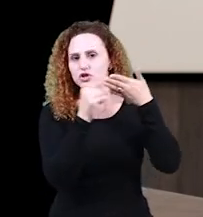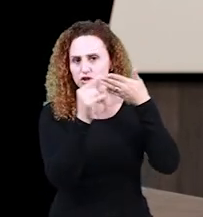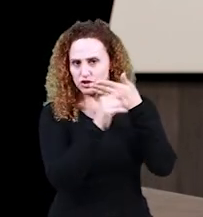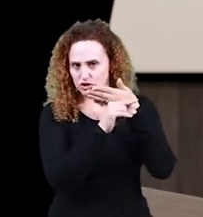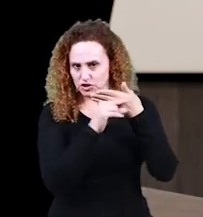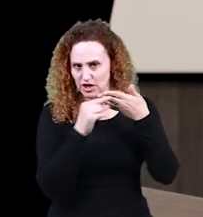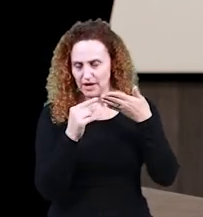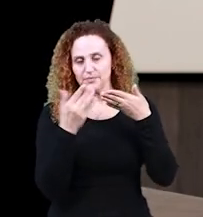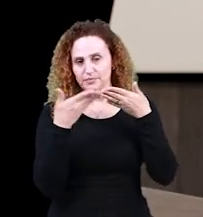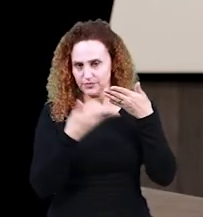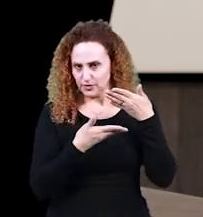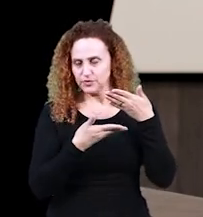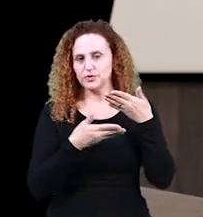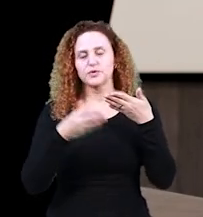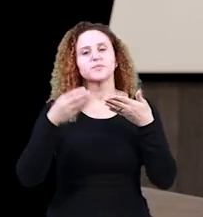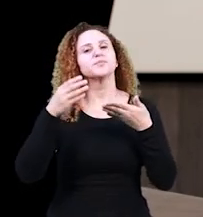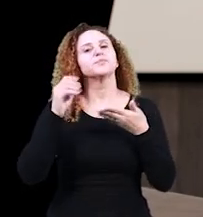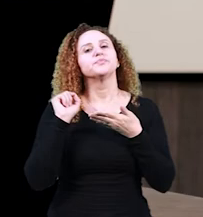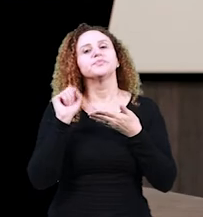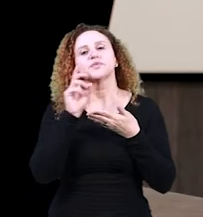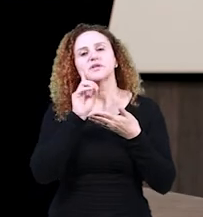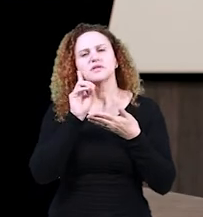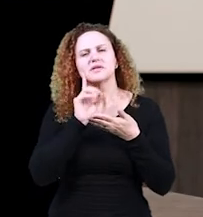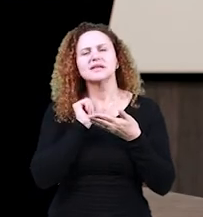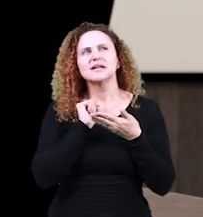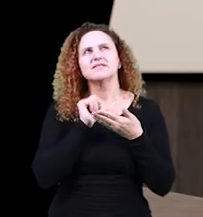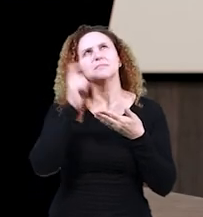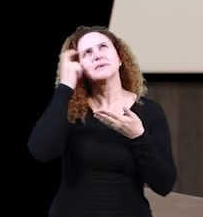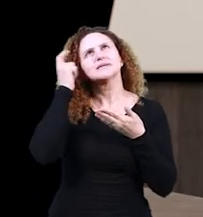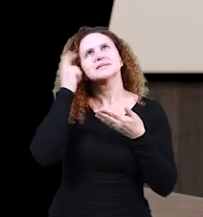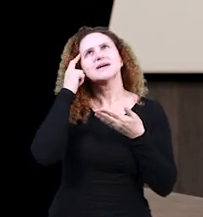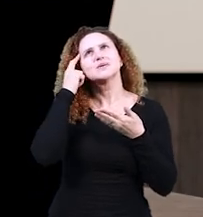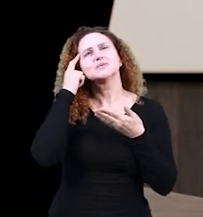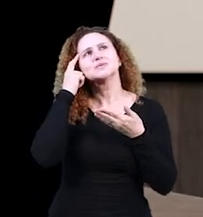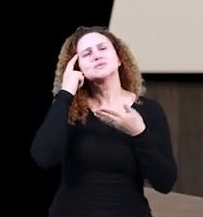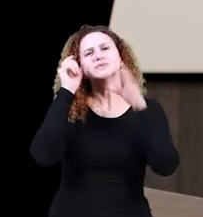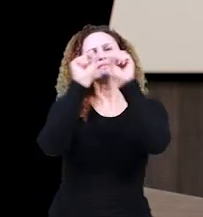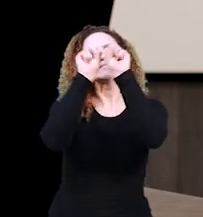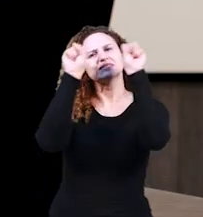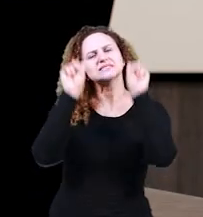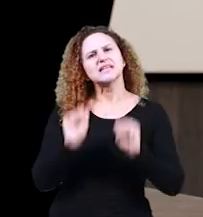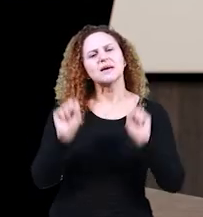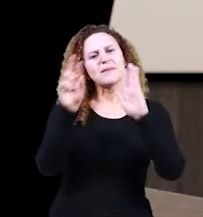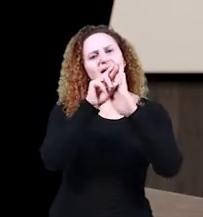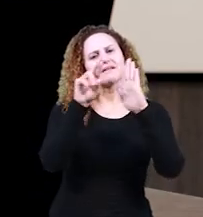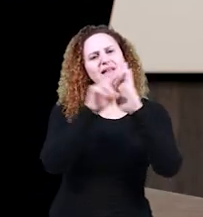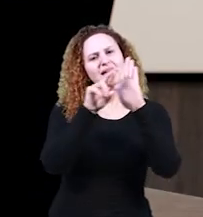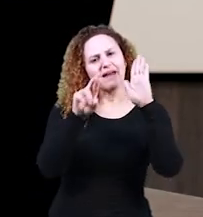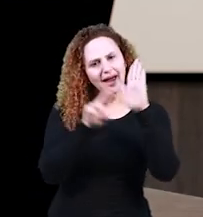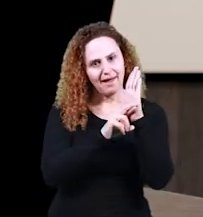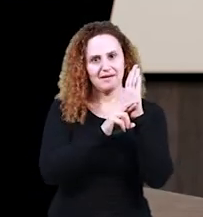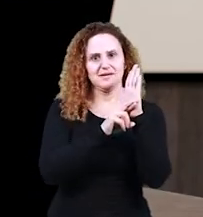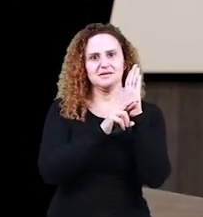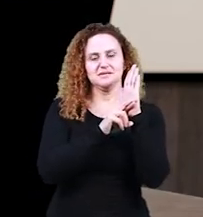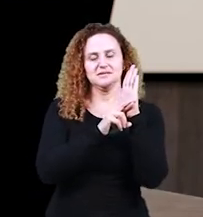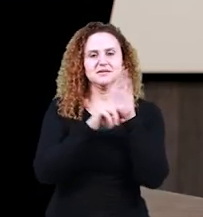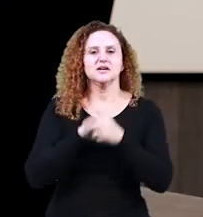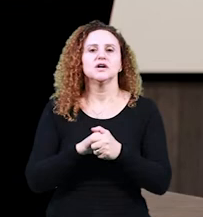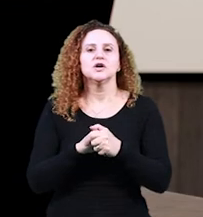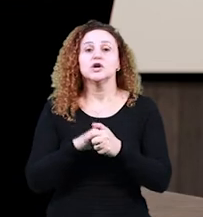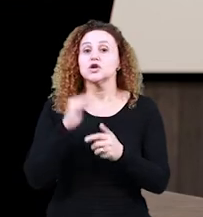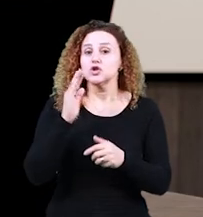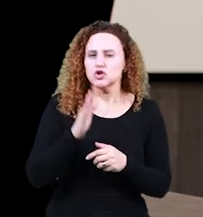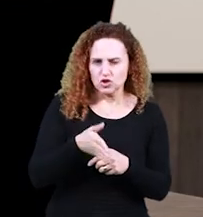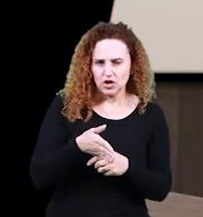seguir ou os homens que vai pensar na língua Como um sistema de regras né como o sistema é o só circo um sistema